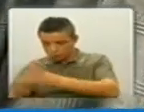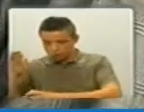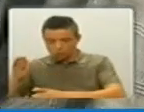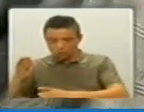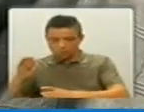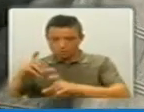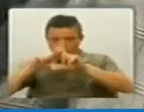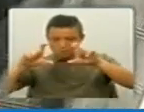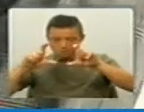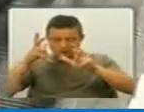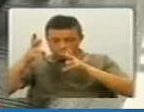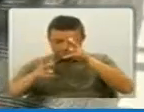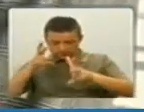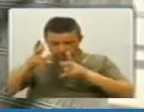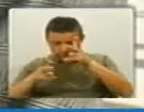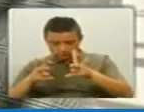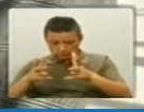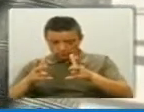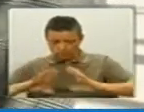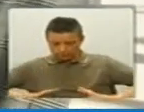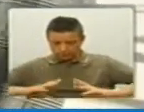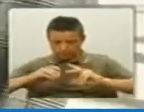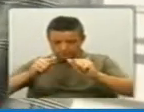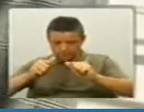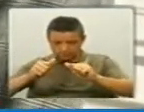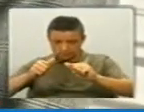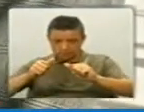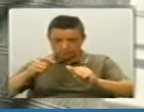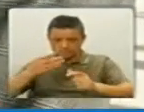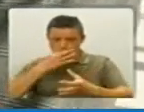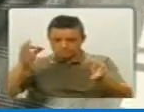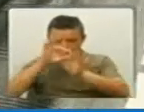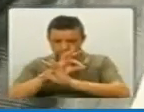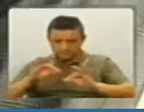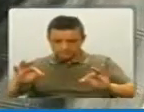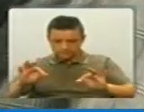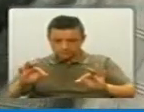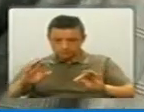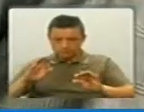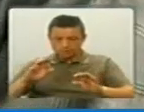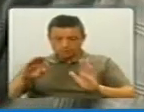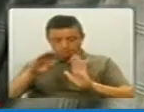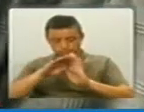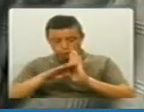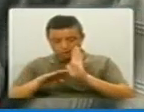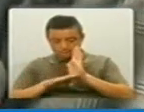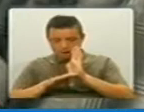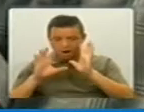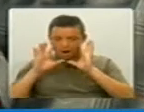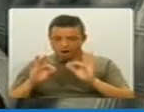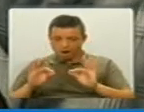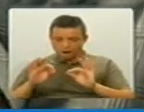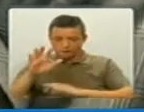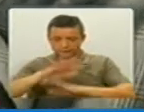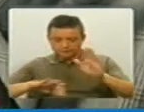chamada FIDSAI, que conseguiu ainda aperfeiçoar muito mais este tipo de software e fazer aquilo que nós trazemos